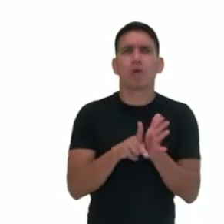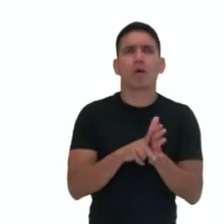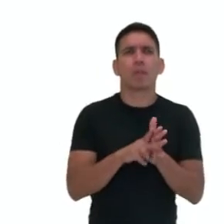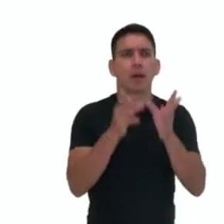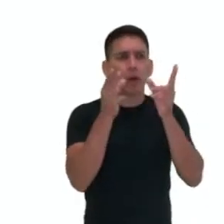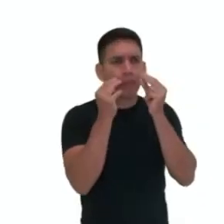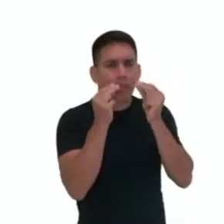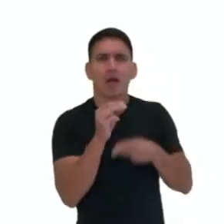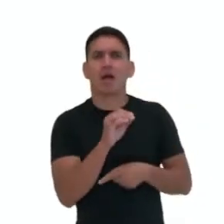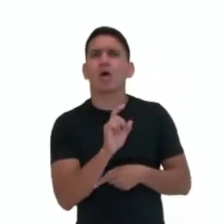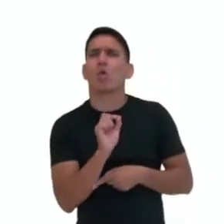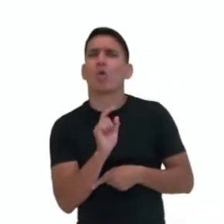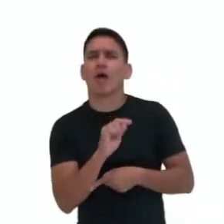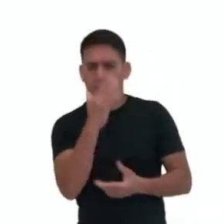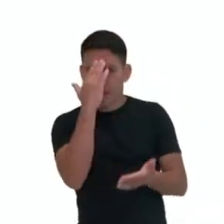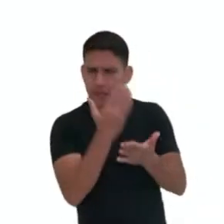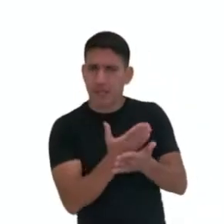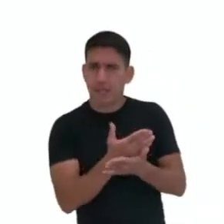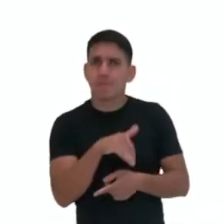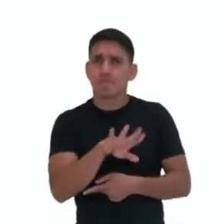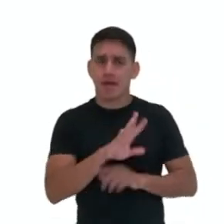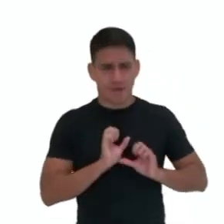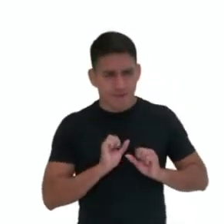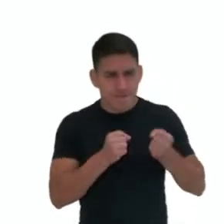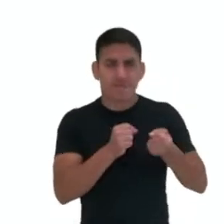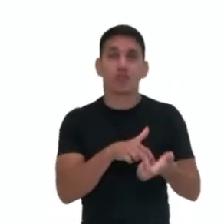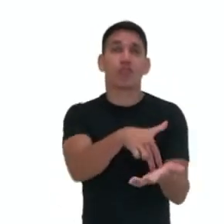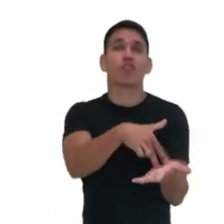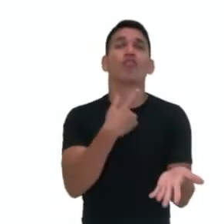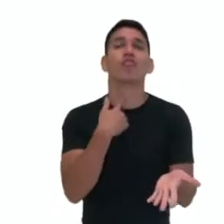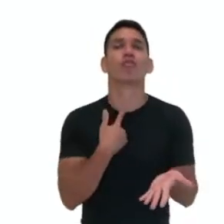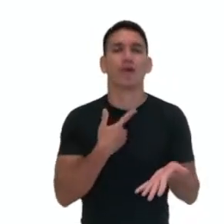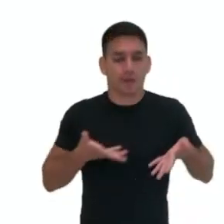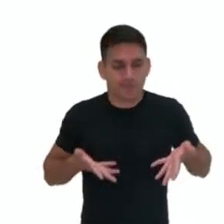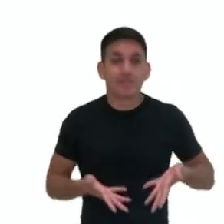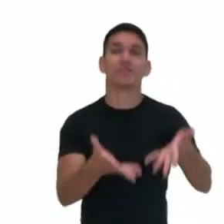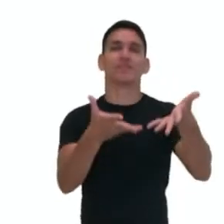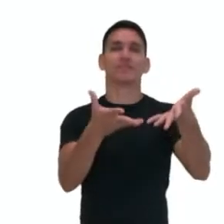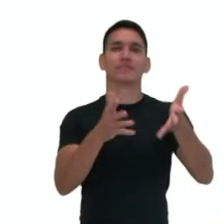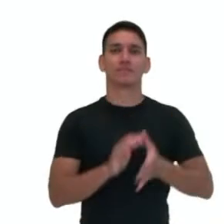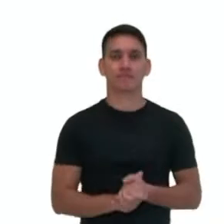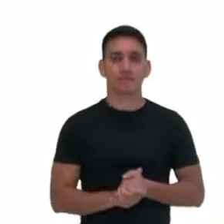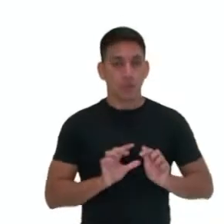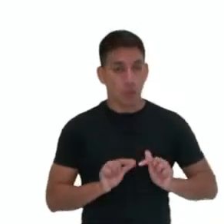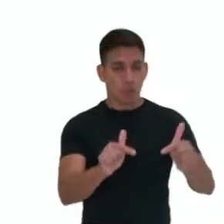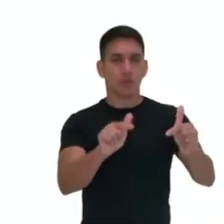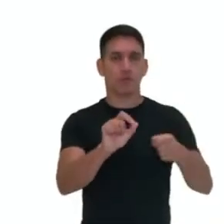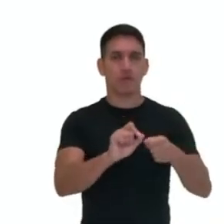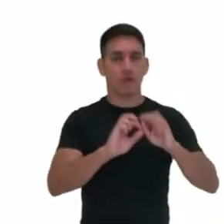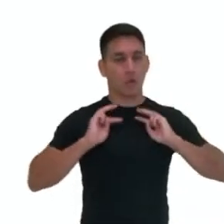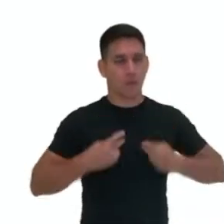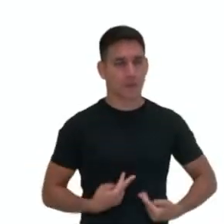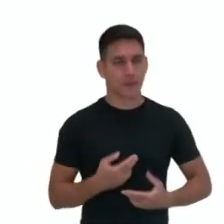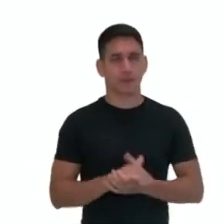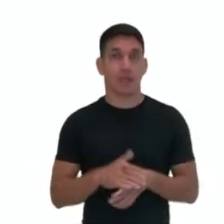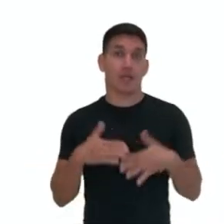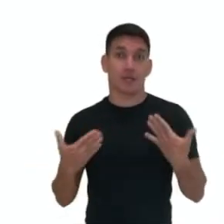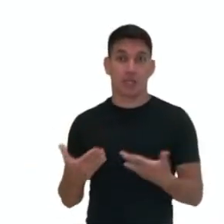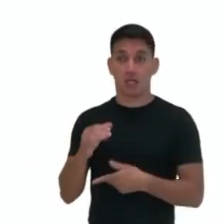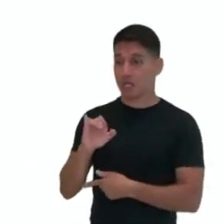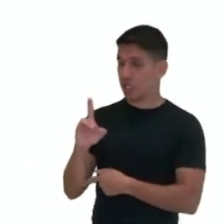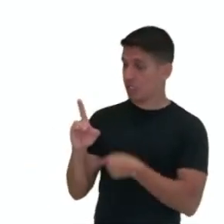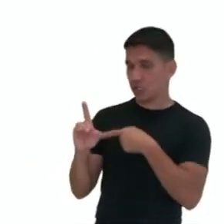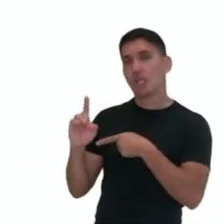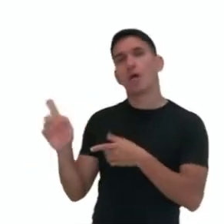significa a principal força motriz do ser humano, aquilo que impulsiona o ser humano, enquanto id